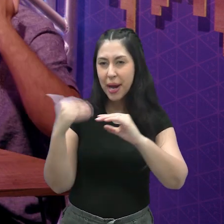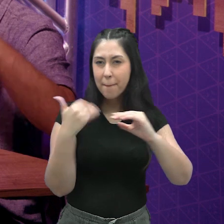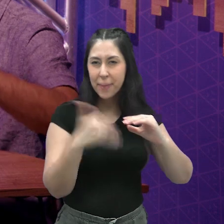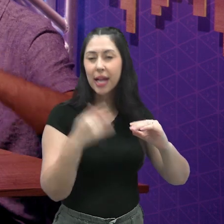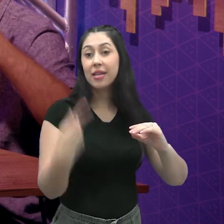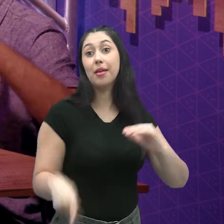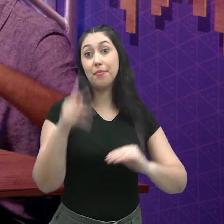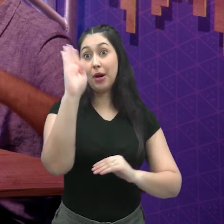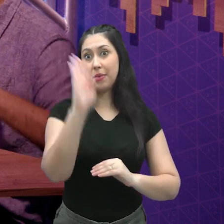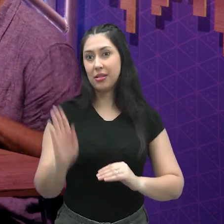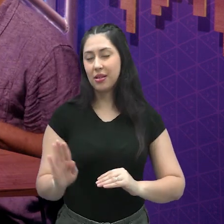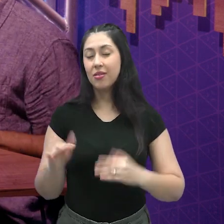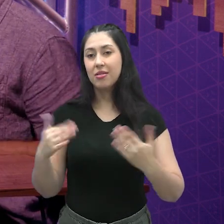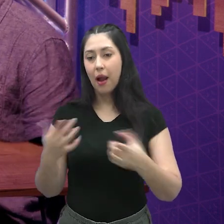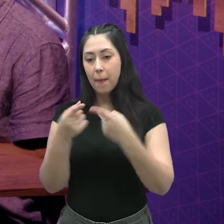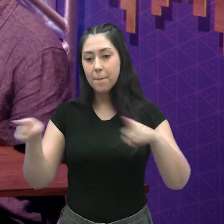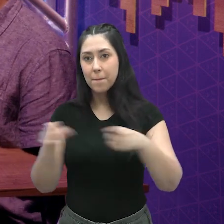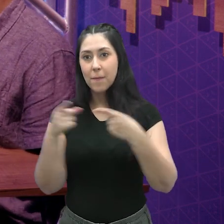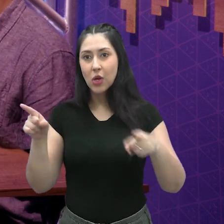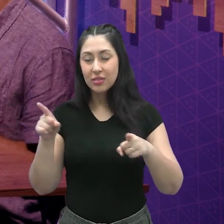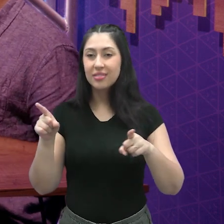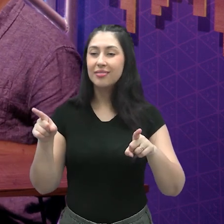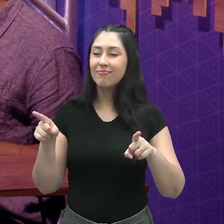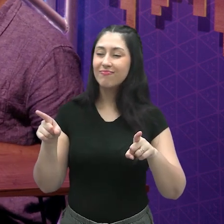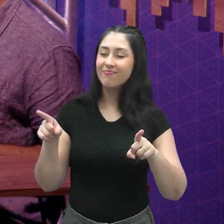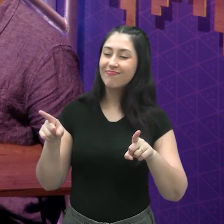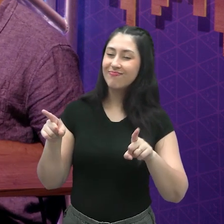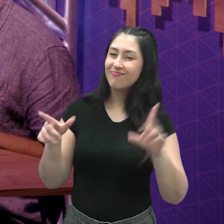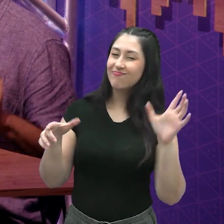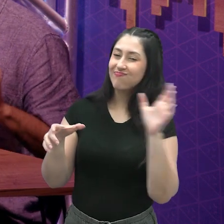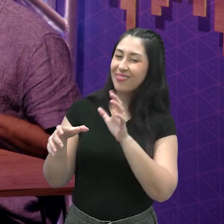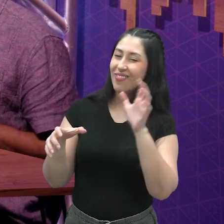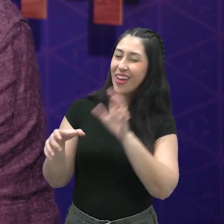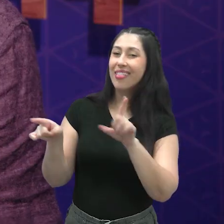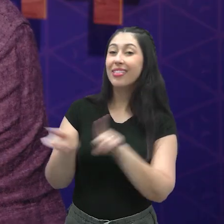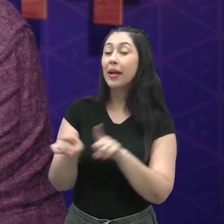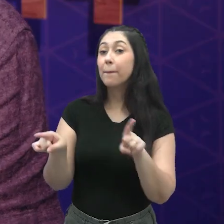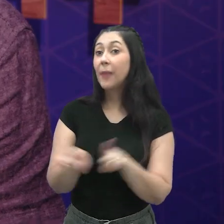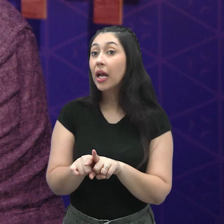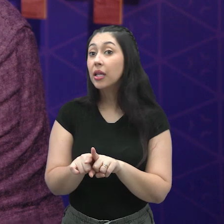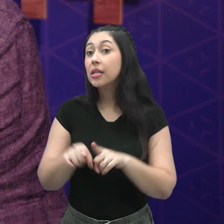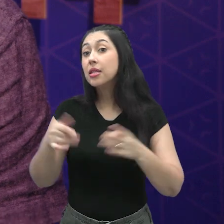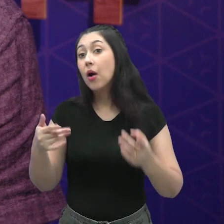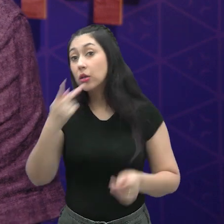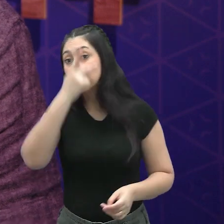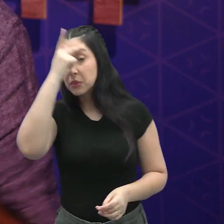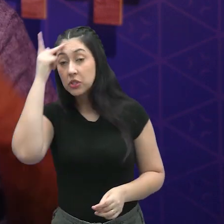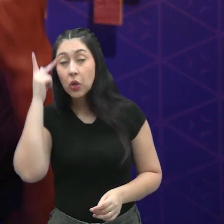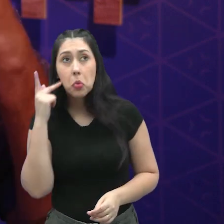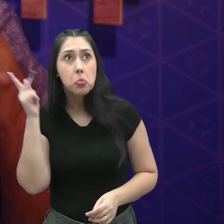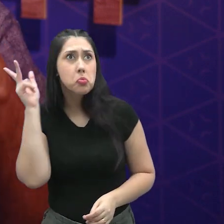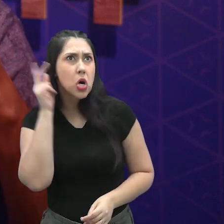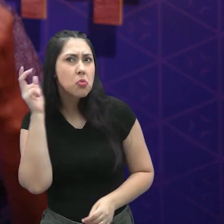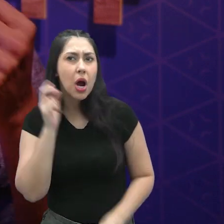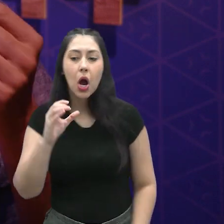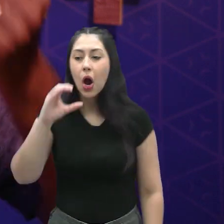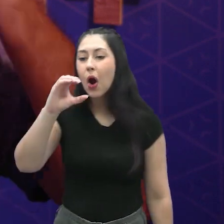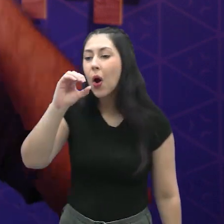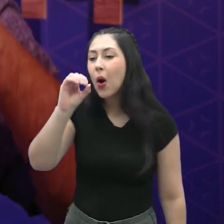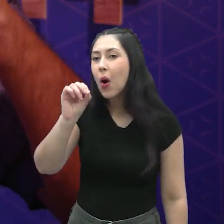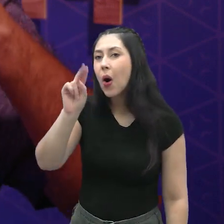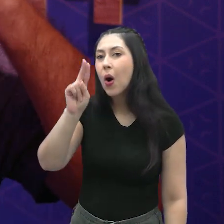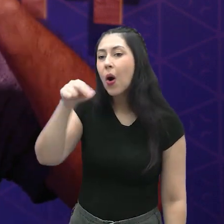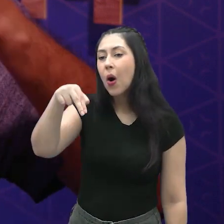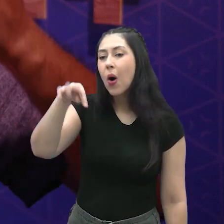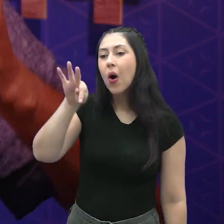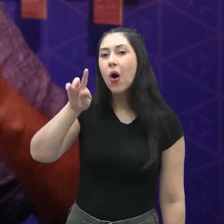Sim. cultura, essas músicas e tudo mais, e a música sertaneja não ficou ilesa disso. Uhum. Os artistas começaram a escutar o